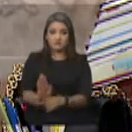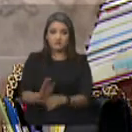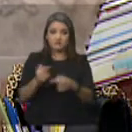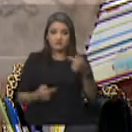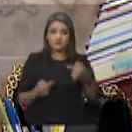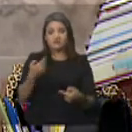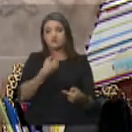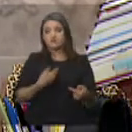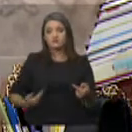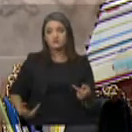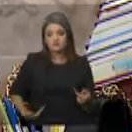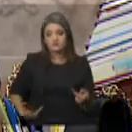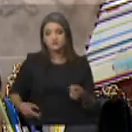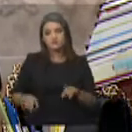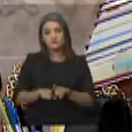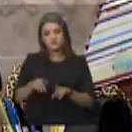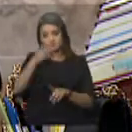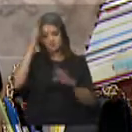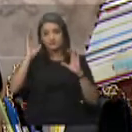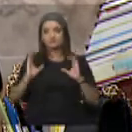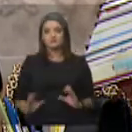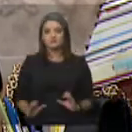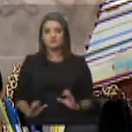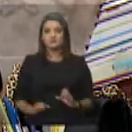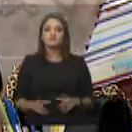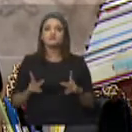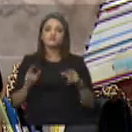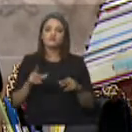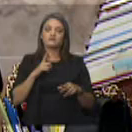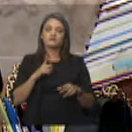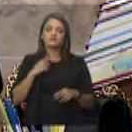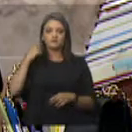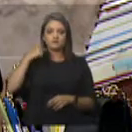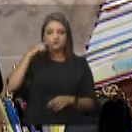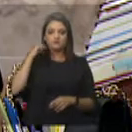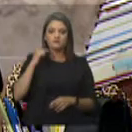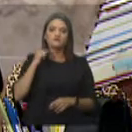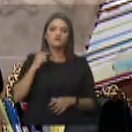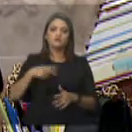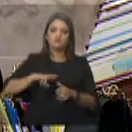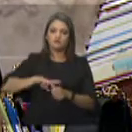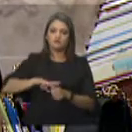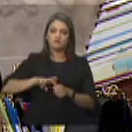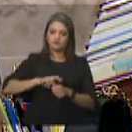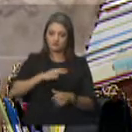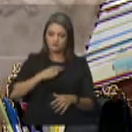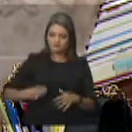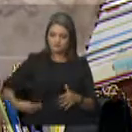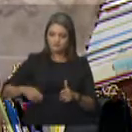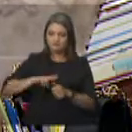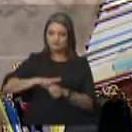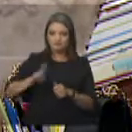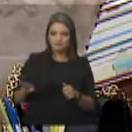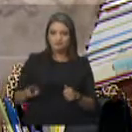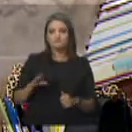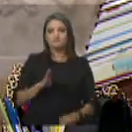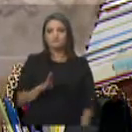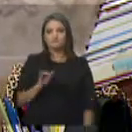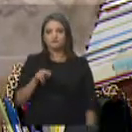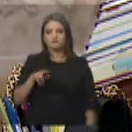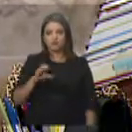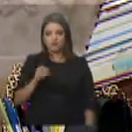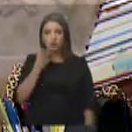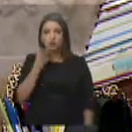políticas públicas e o cidadão. Como no caso bem citado pelo advogado da União, o ministro Bianco, que citou a prova de